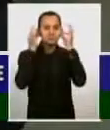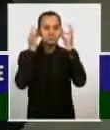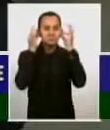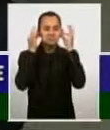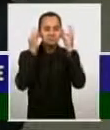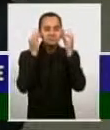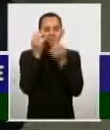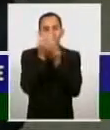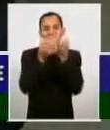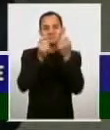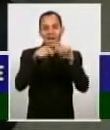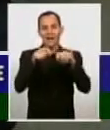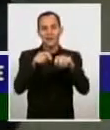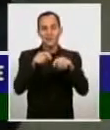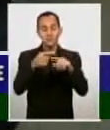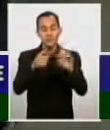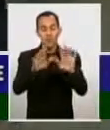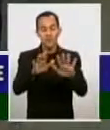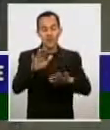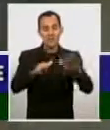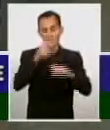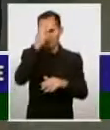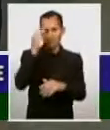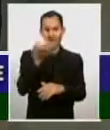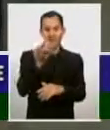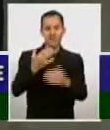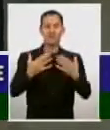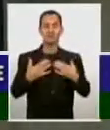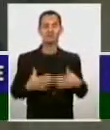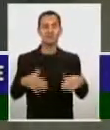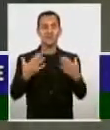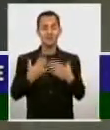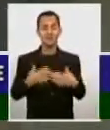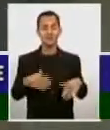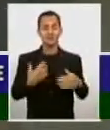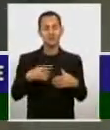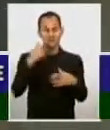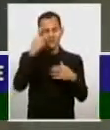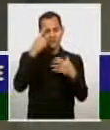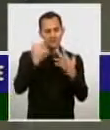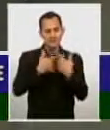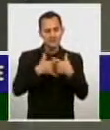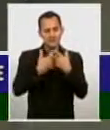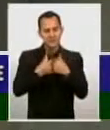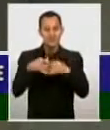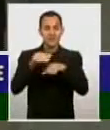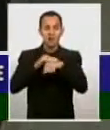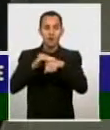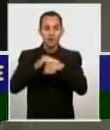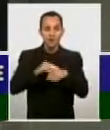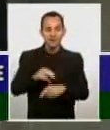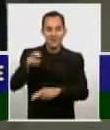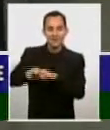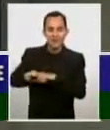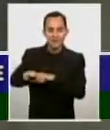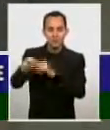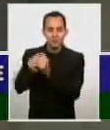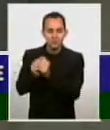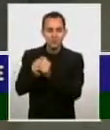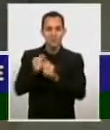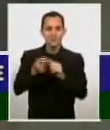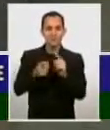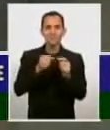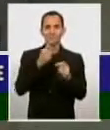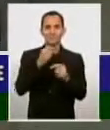ouvido. Muitas das vezes a pessoa quer descansar, quer refletir, quer conversar com uma pessoa dentro do ônibus e não